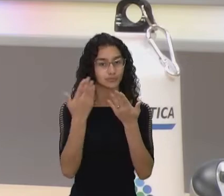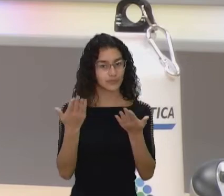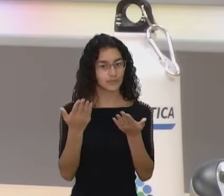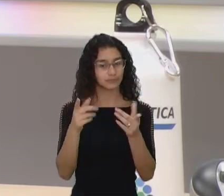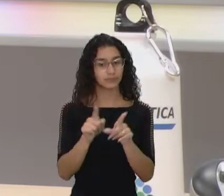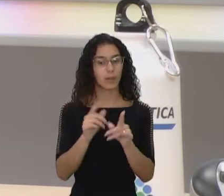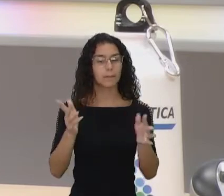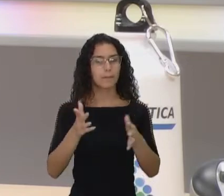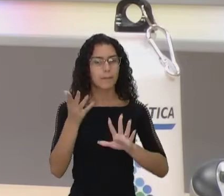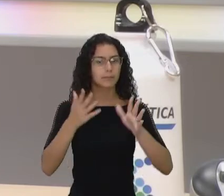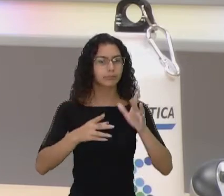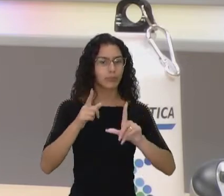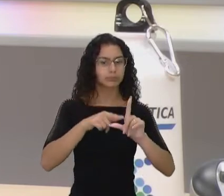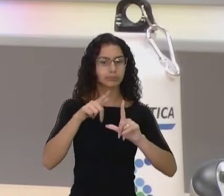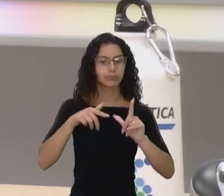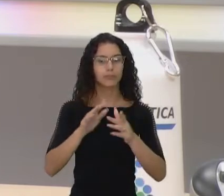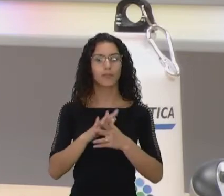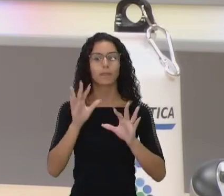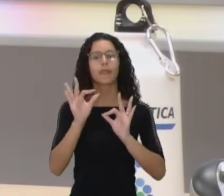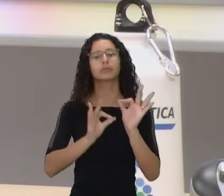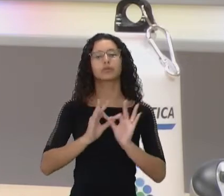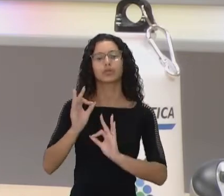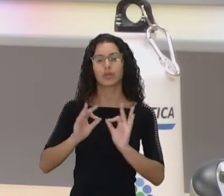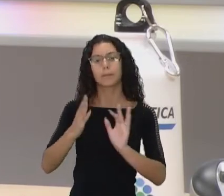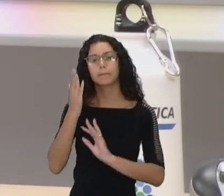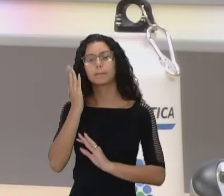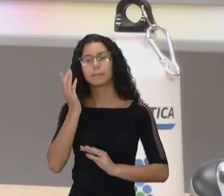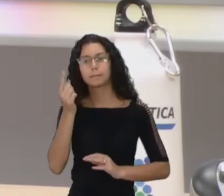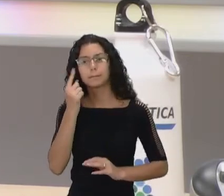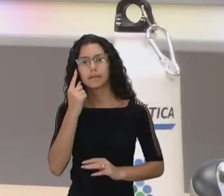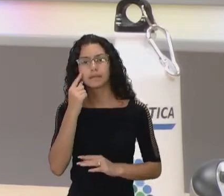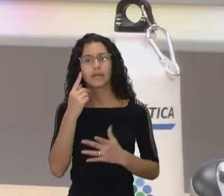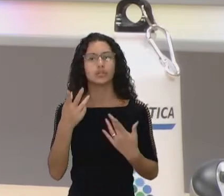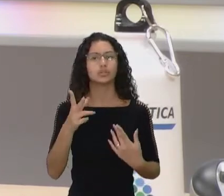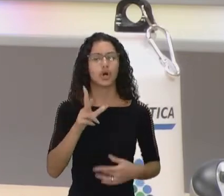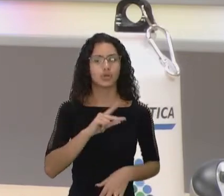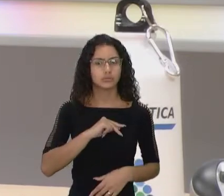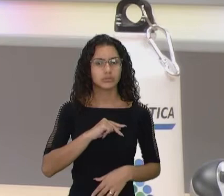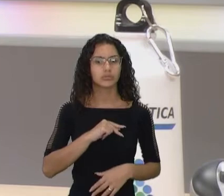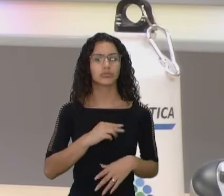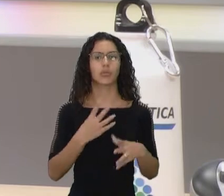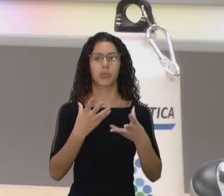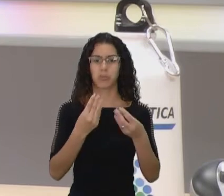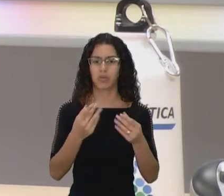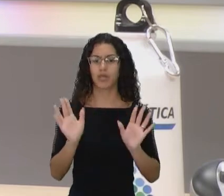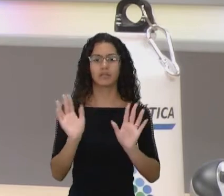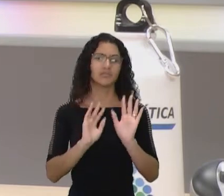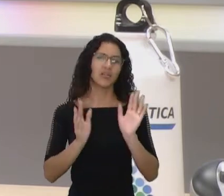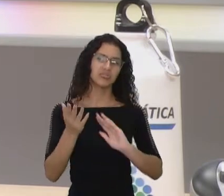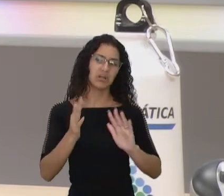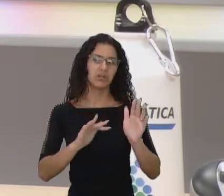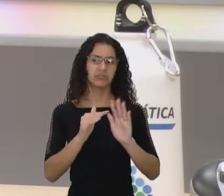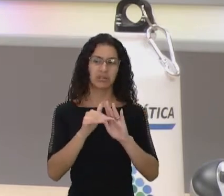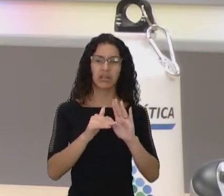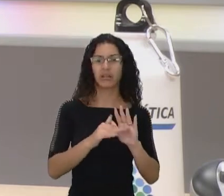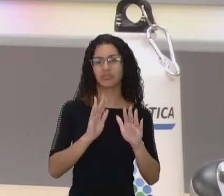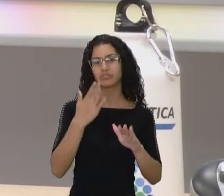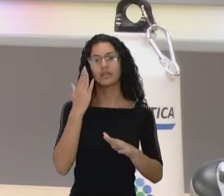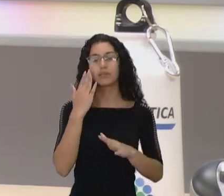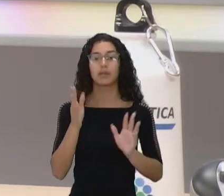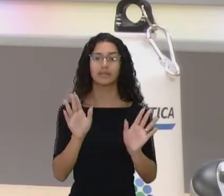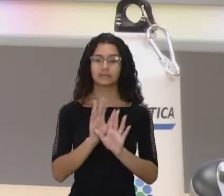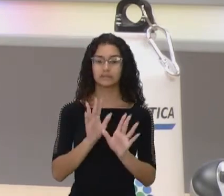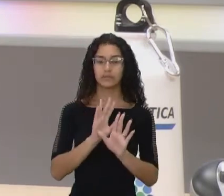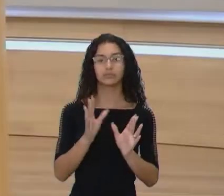né, a estimativa, esses valores. Como projetar, né? Para poder pensar, nossa, realmente era tudo isso, ou não, estava ali dentro do esperado, ou não,